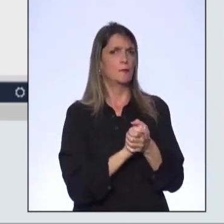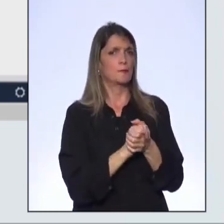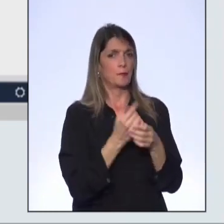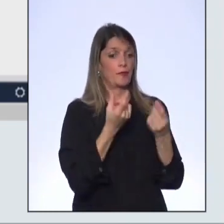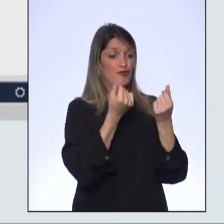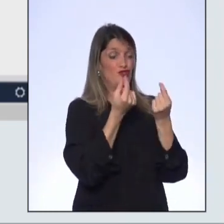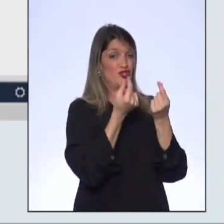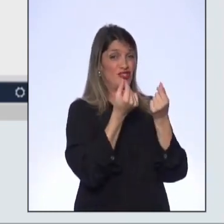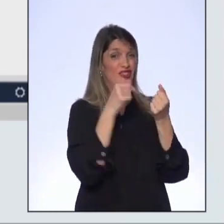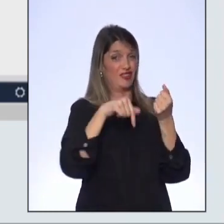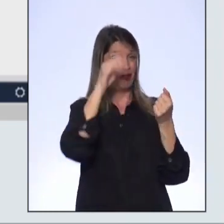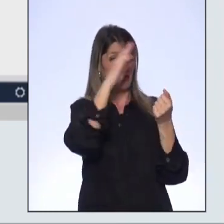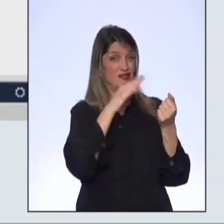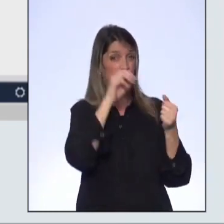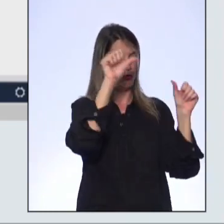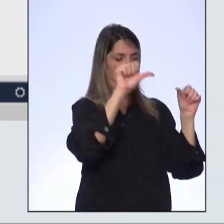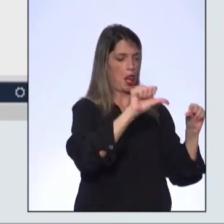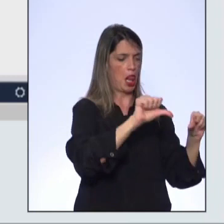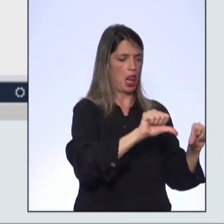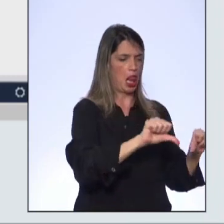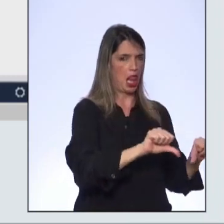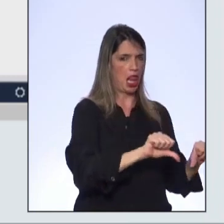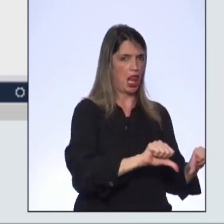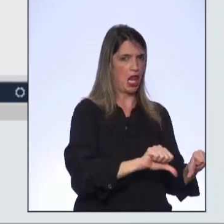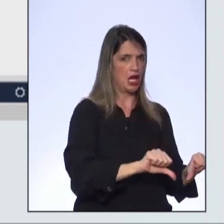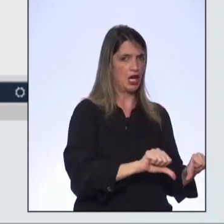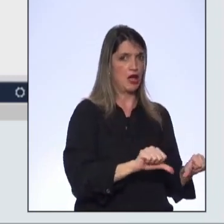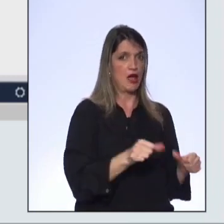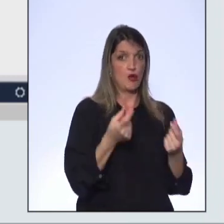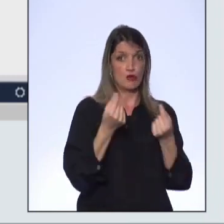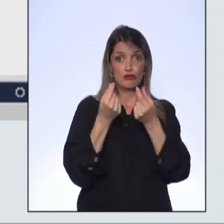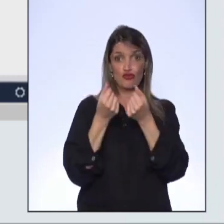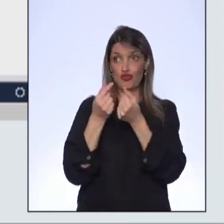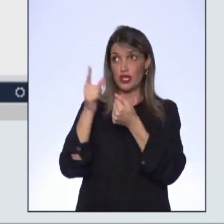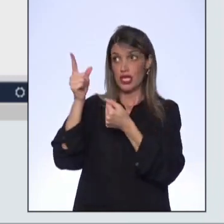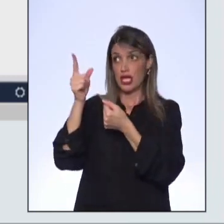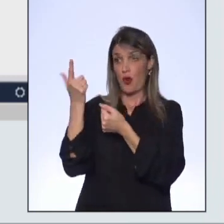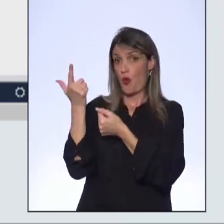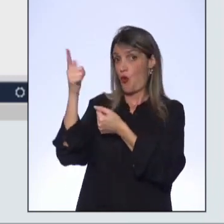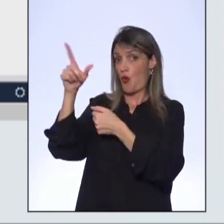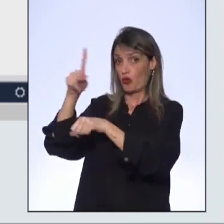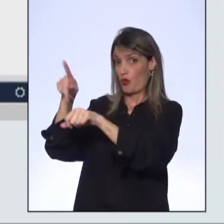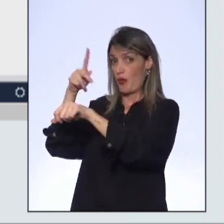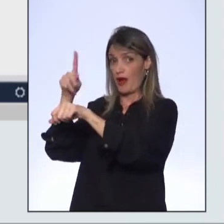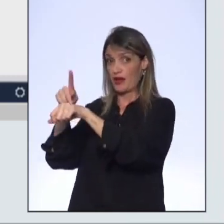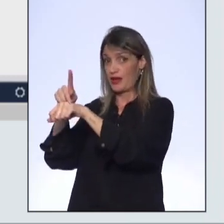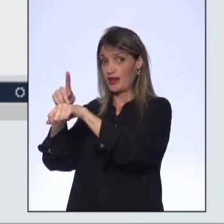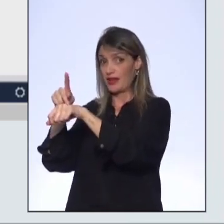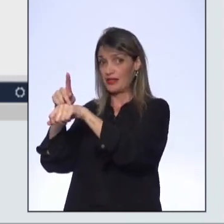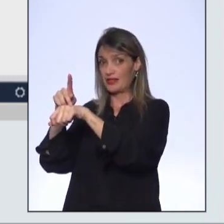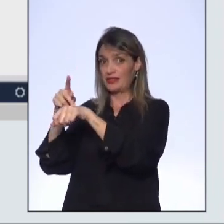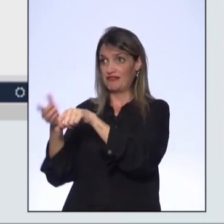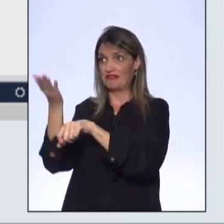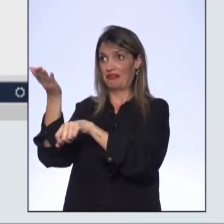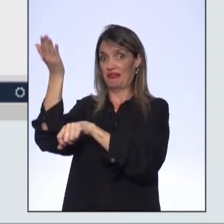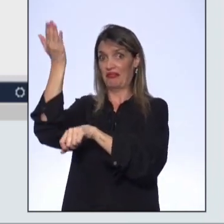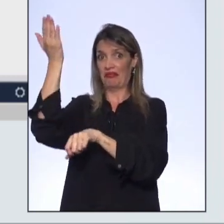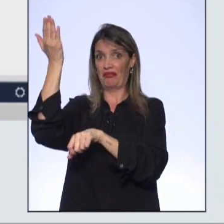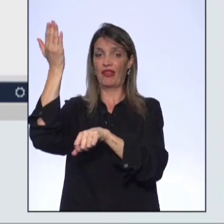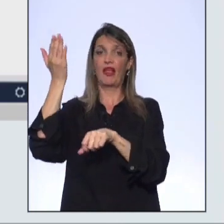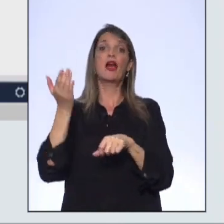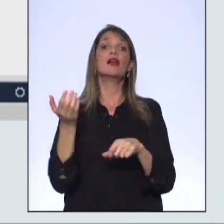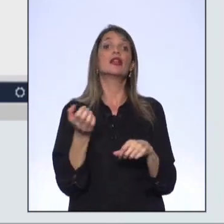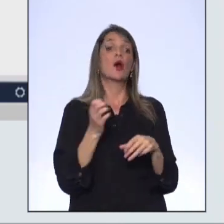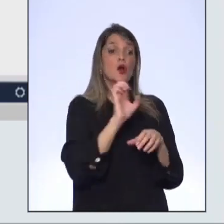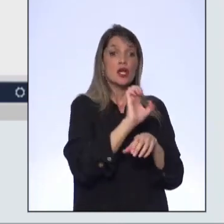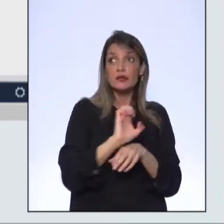moeda nacional, fato que valorizou a moeda estrangeira, deixando nossos produtos mais baratos, aumentando a exportação dos